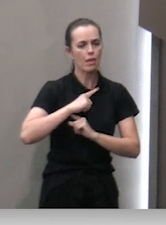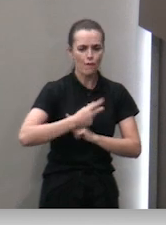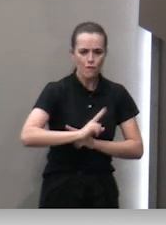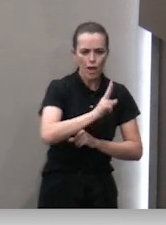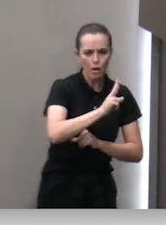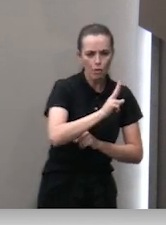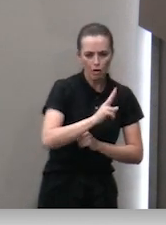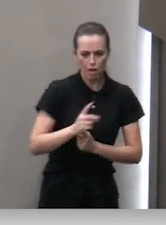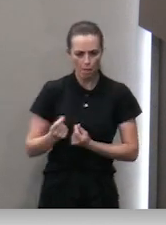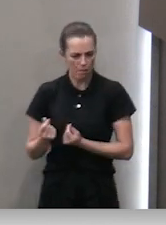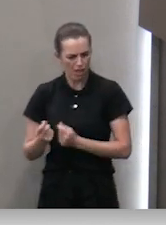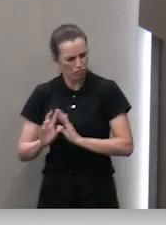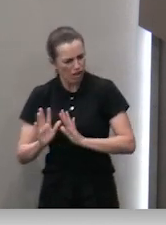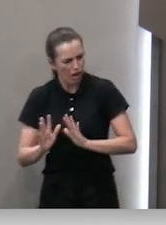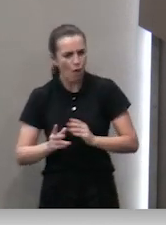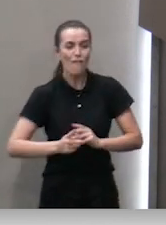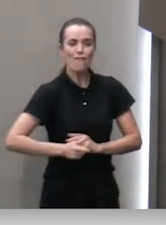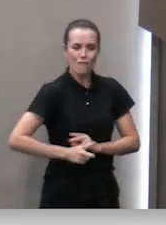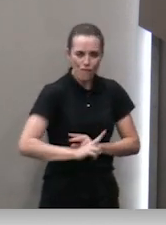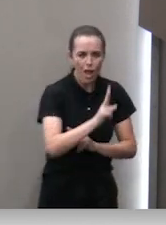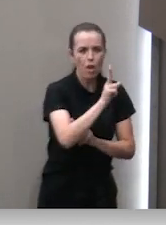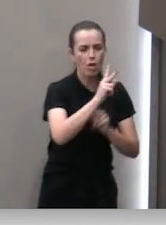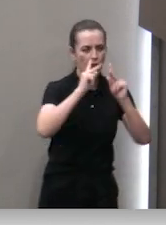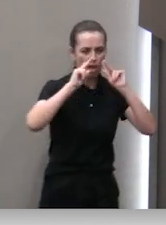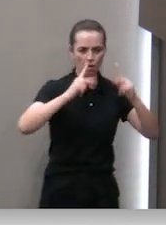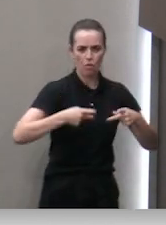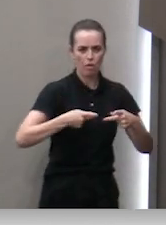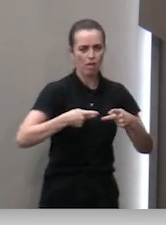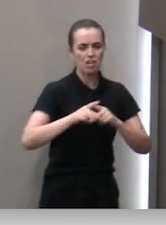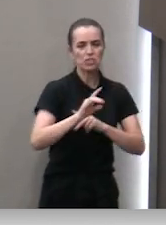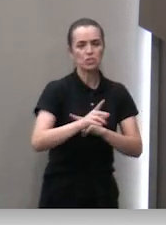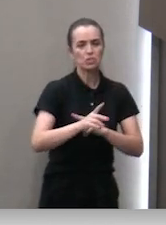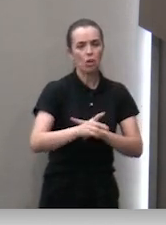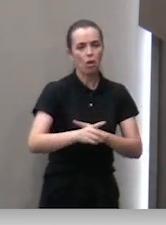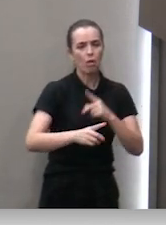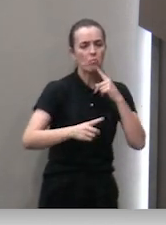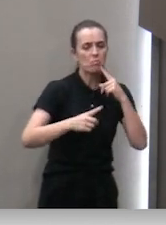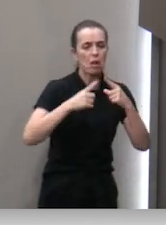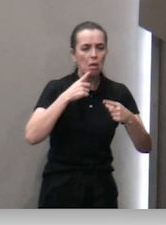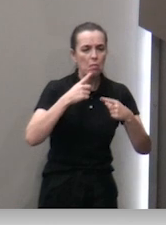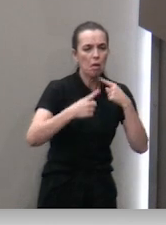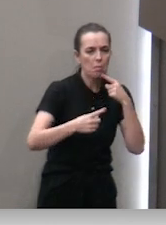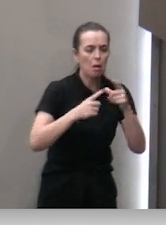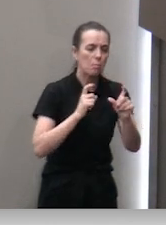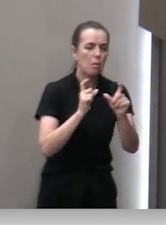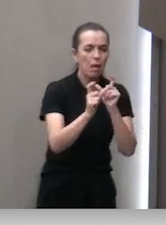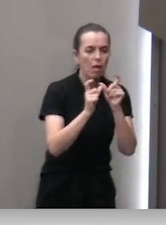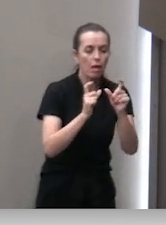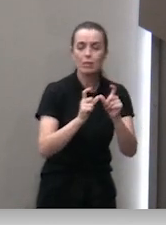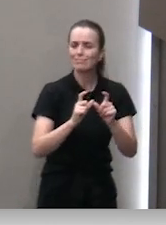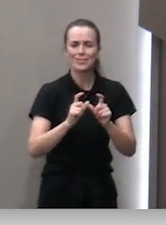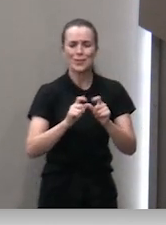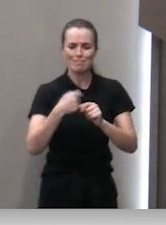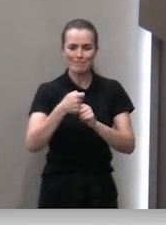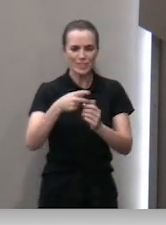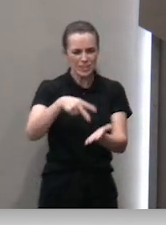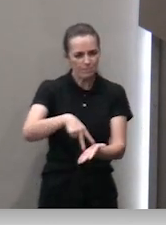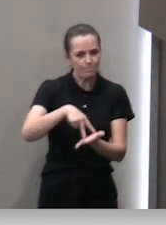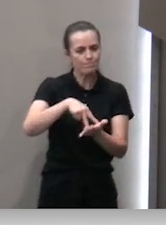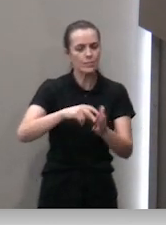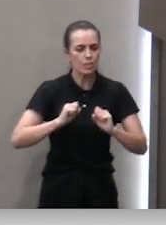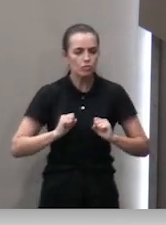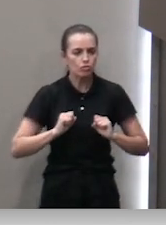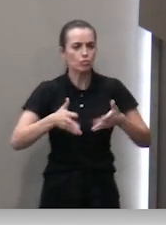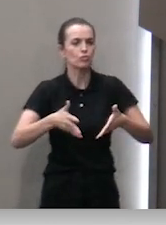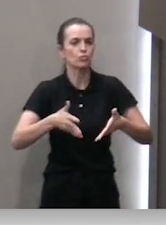O reconhecimento não pode ficar apenas no campo do discurso, mas necessita de atitudes concretas e reais que